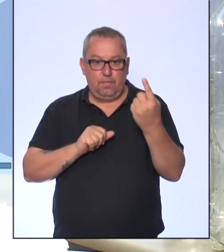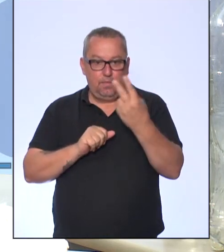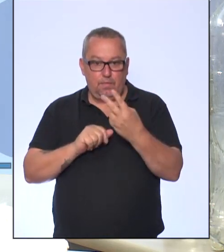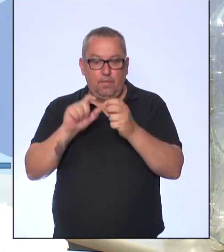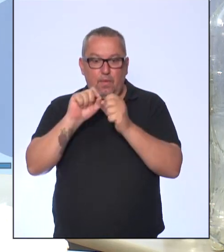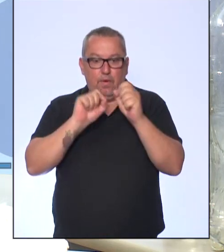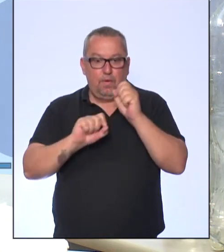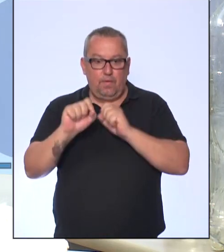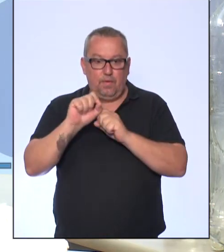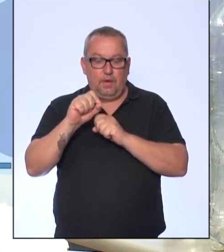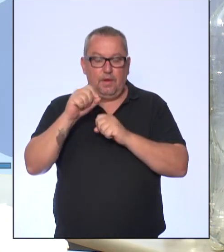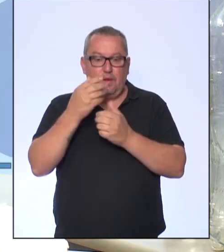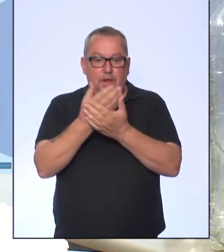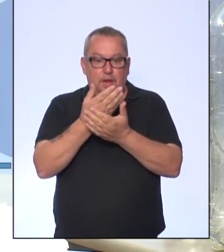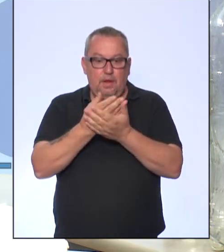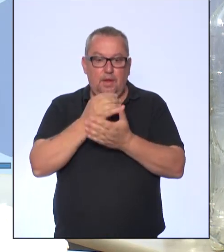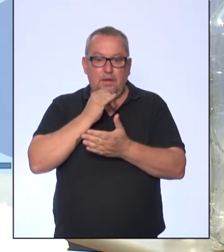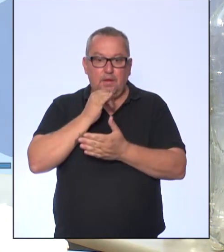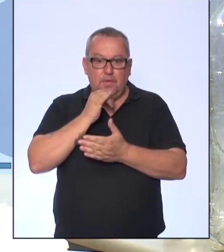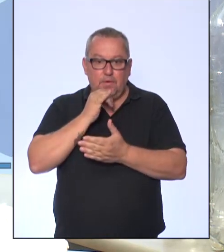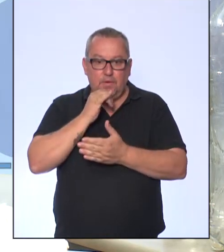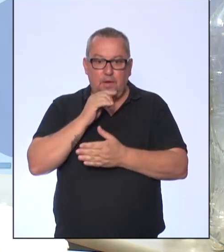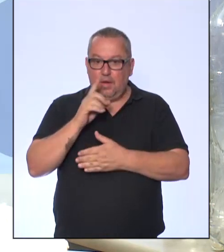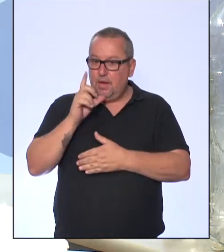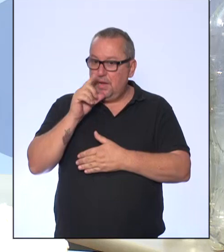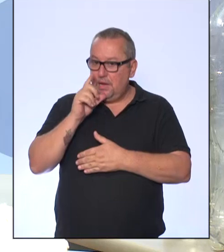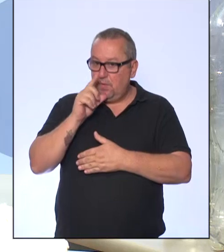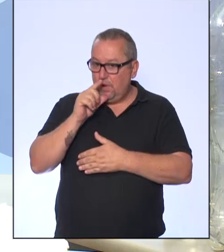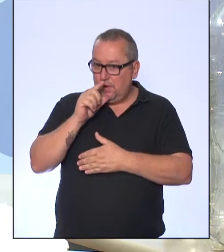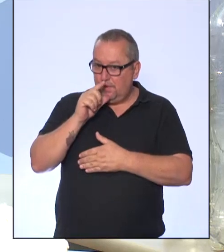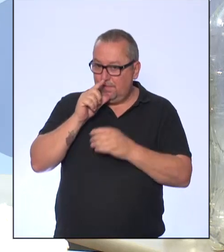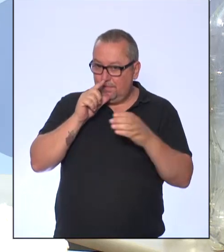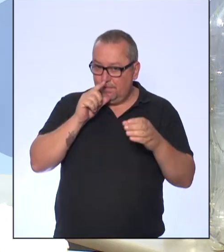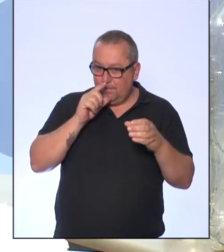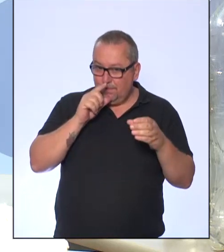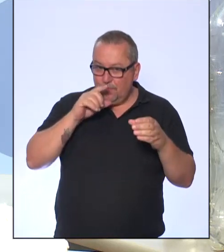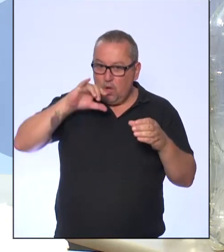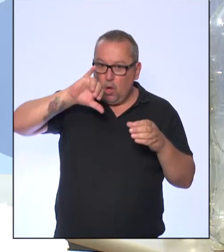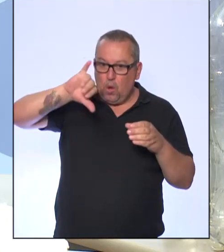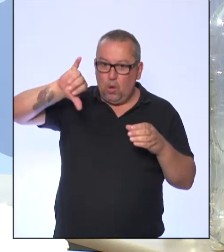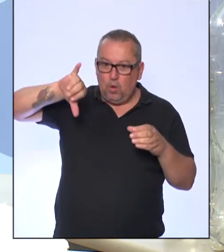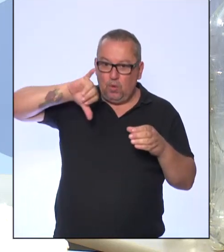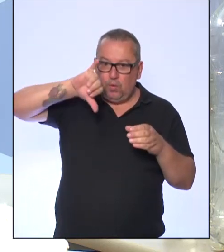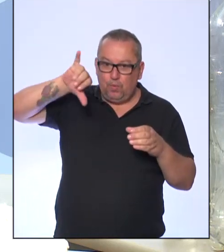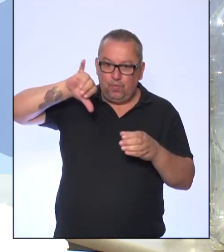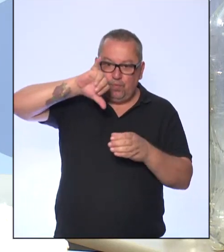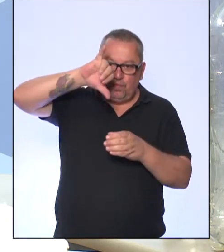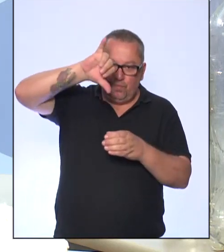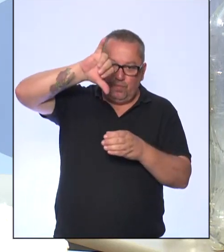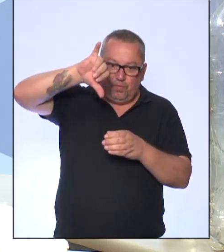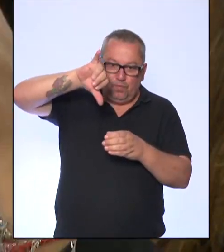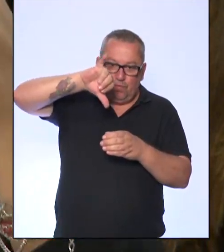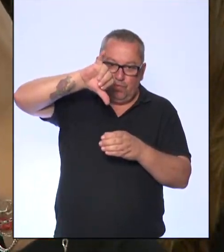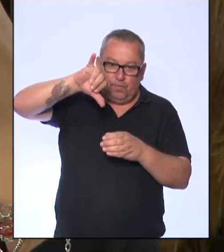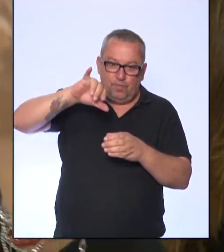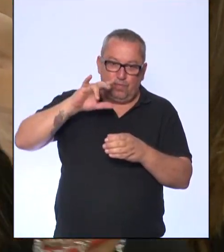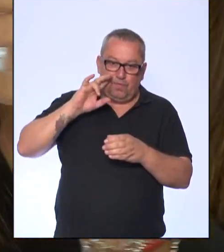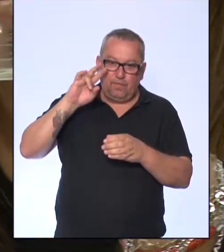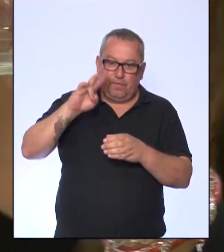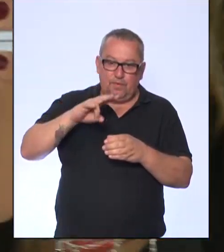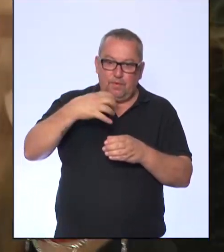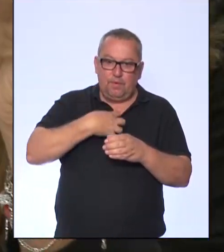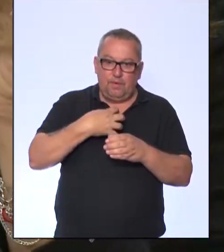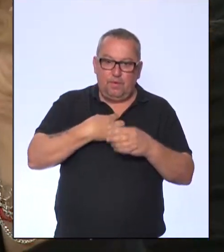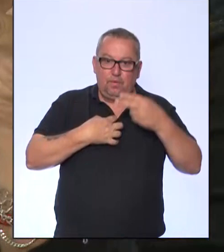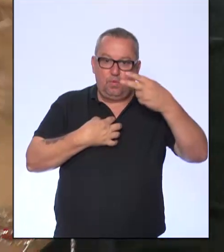faz frequentemente em sala de aula é colocar um pouquinho de água e um pouco de óleo. E a gente vai ver aqui formar